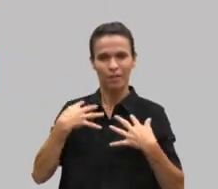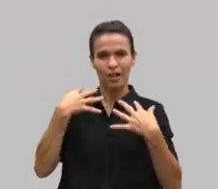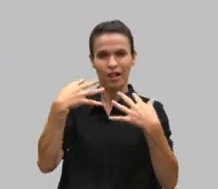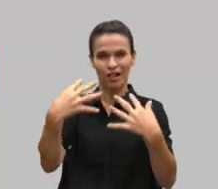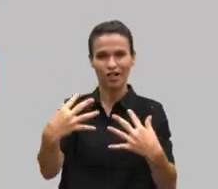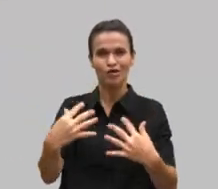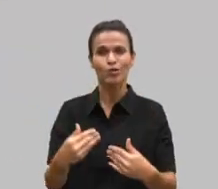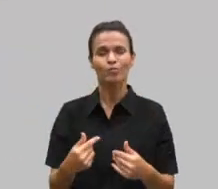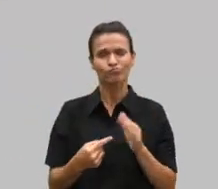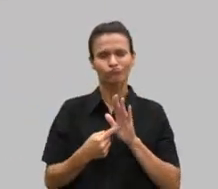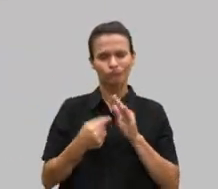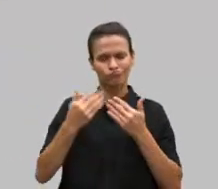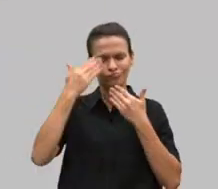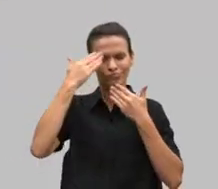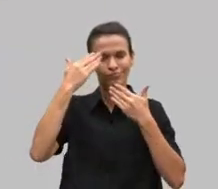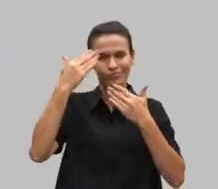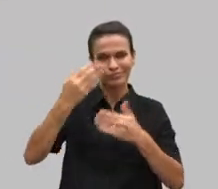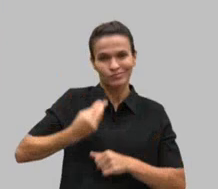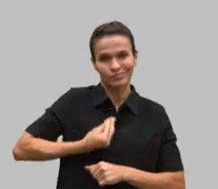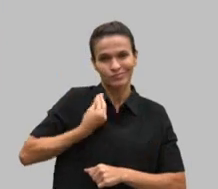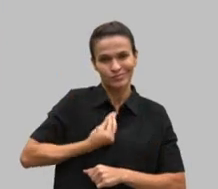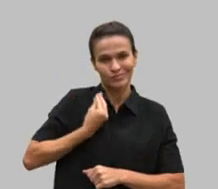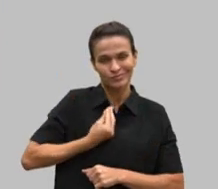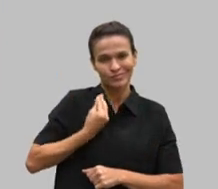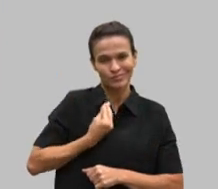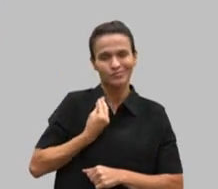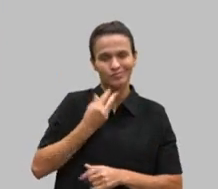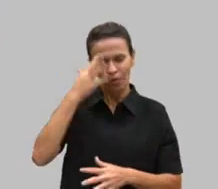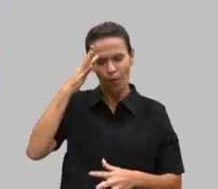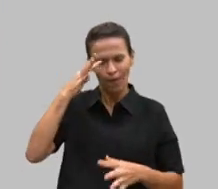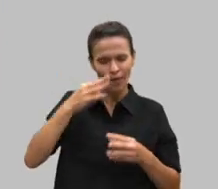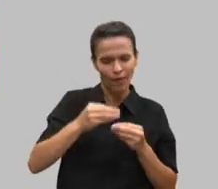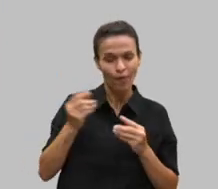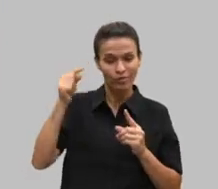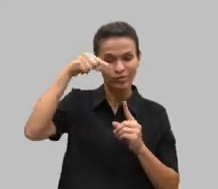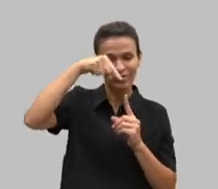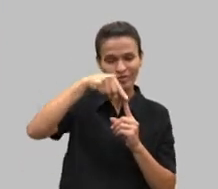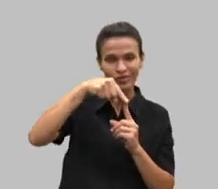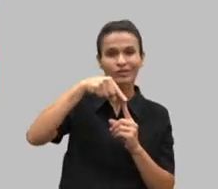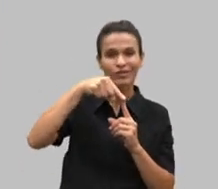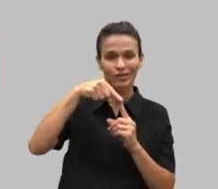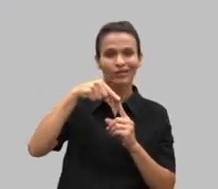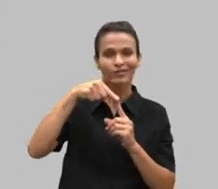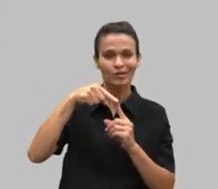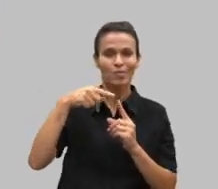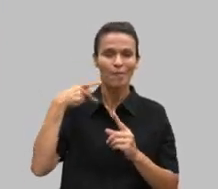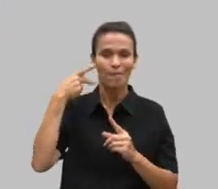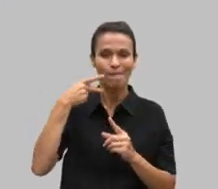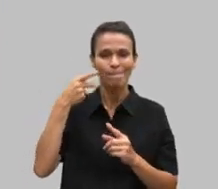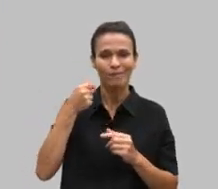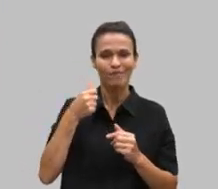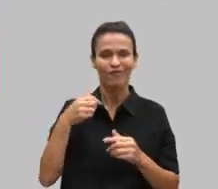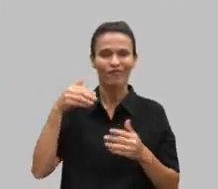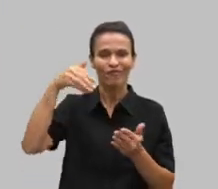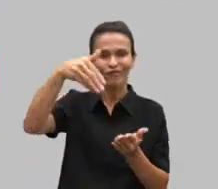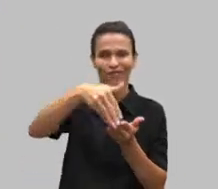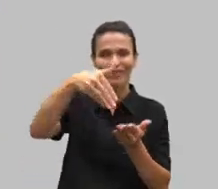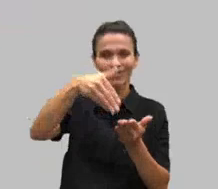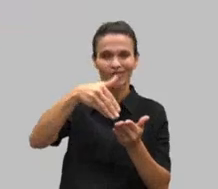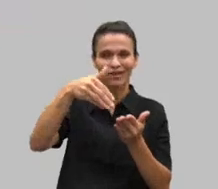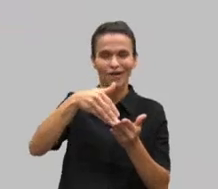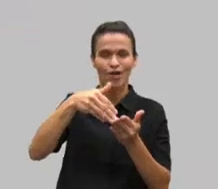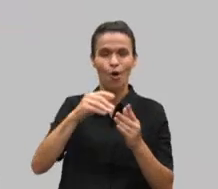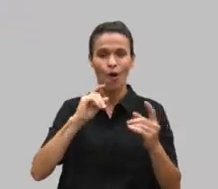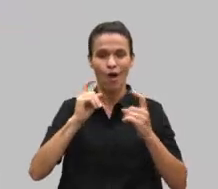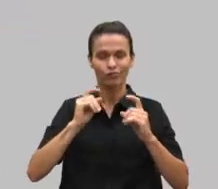os agradecimentos pela honrada presença e cumprido objetivo da plenária final do Parlamento jovem administrador encerra-se a reunião um abraço